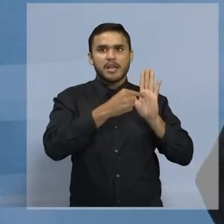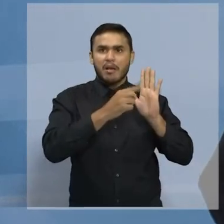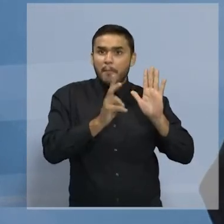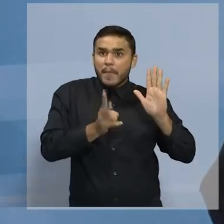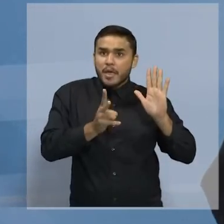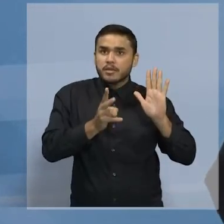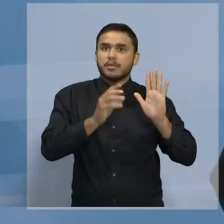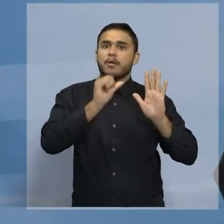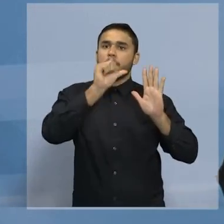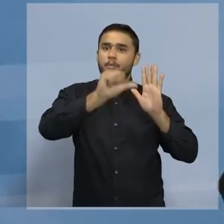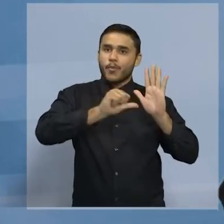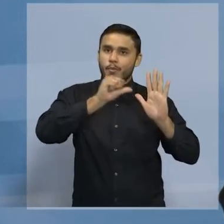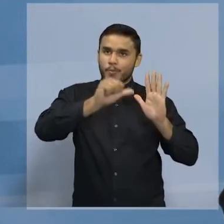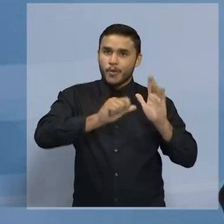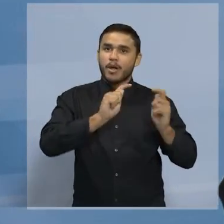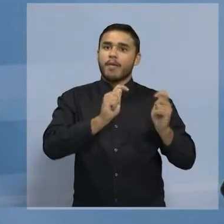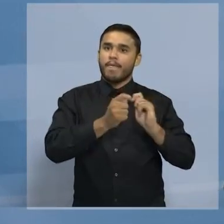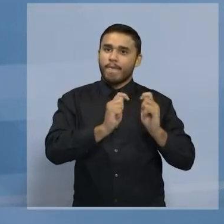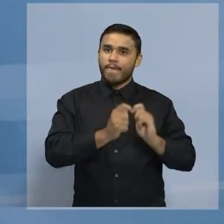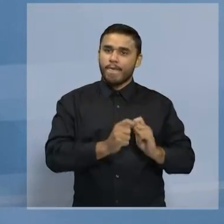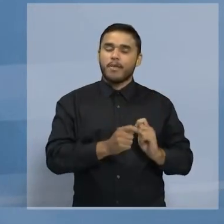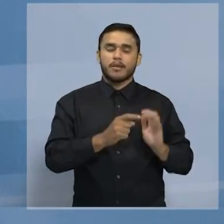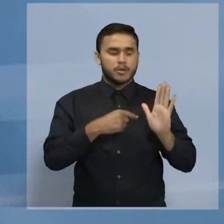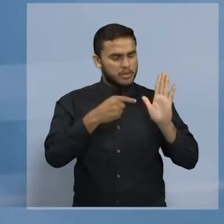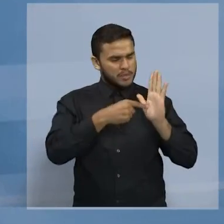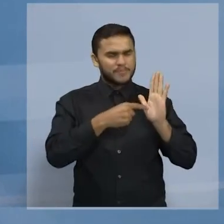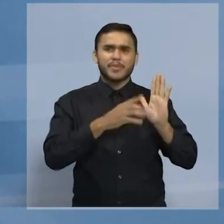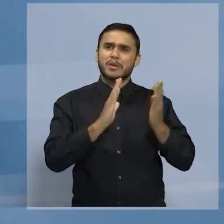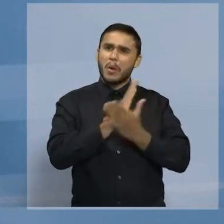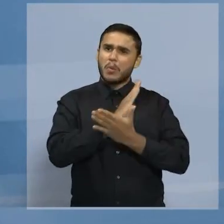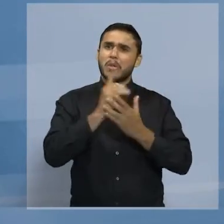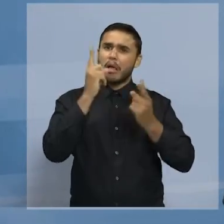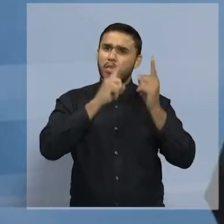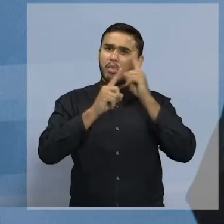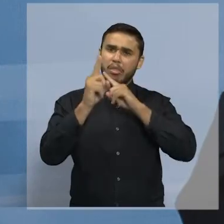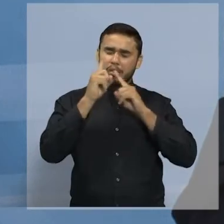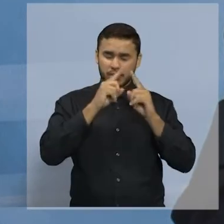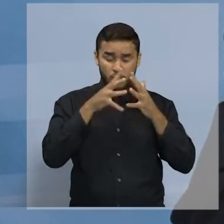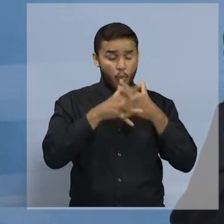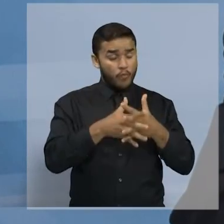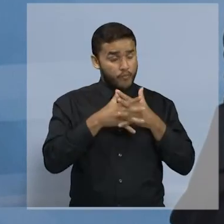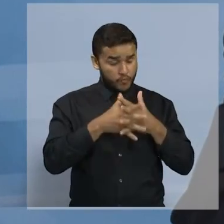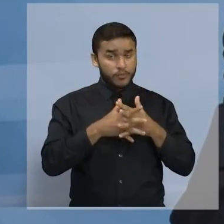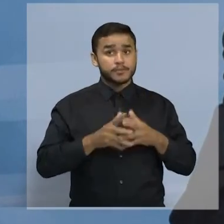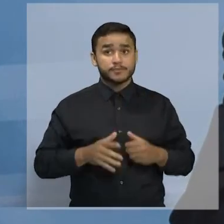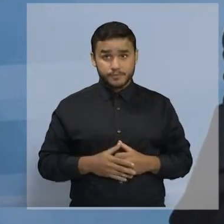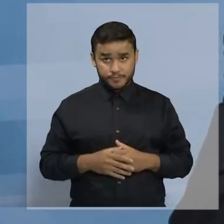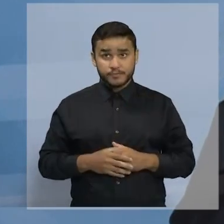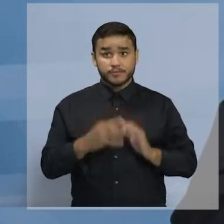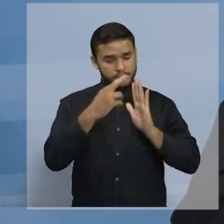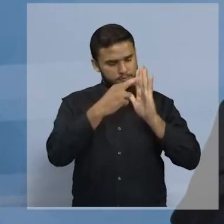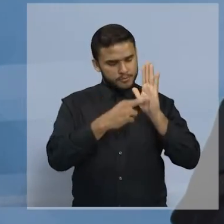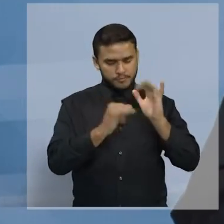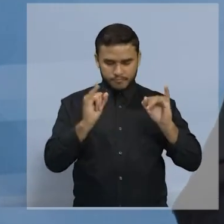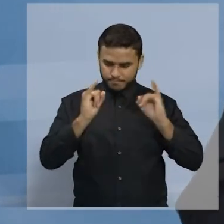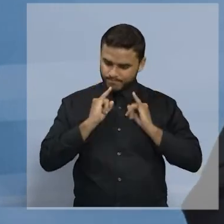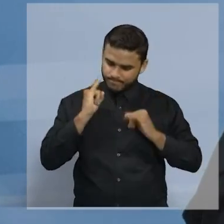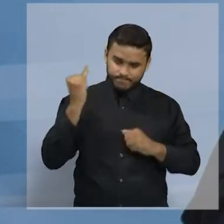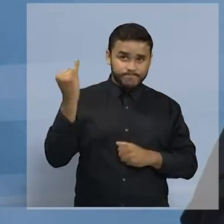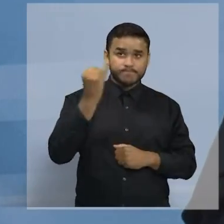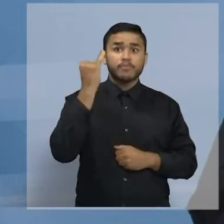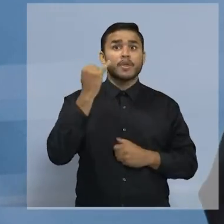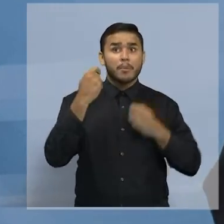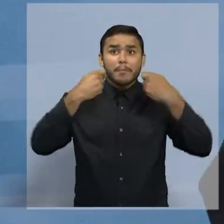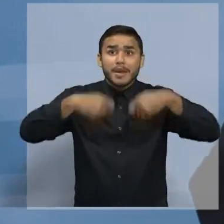devidas retificações para a correção das distorções que está proposta, porque a reforma é